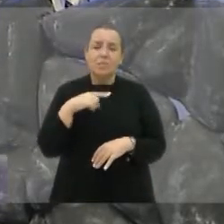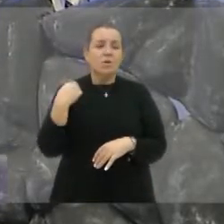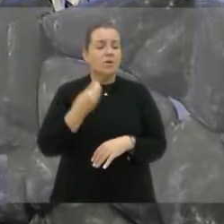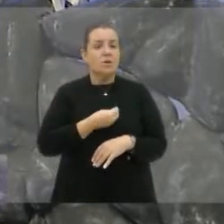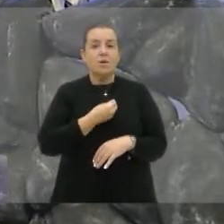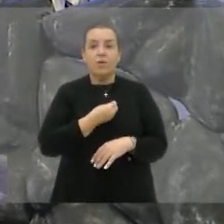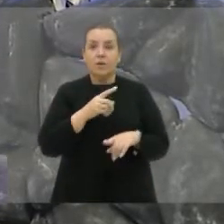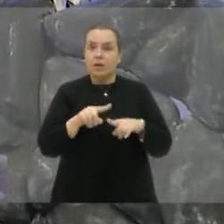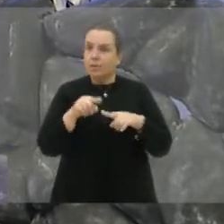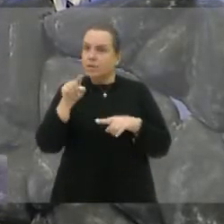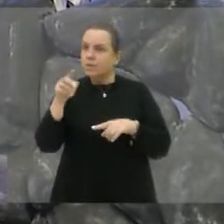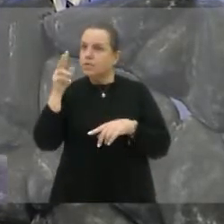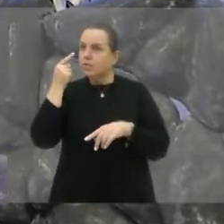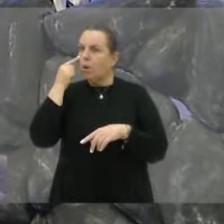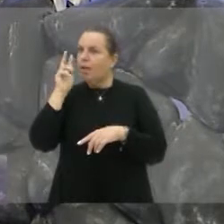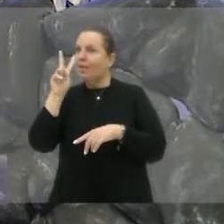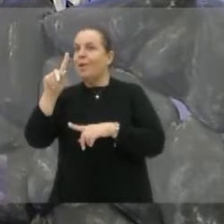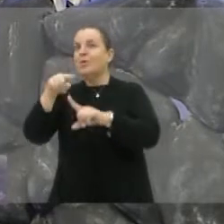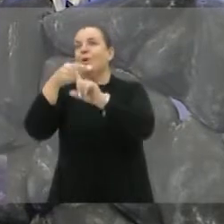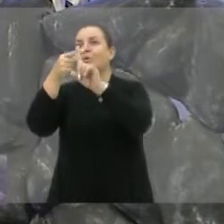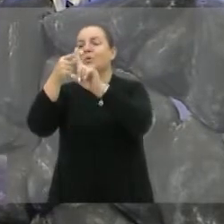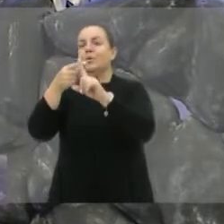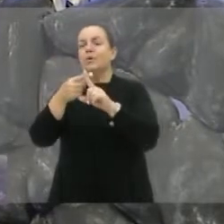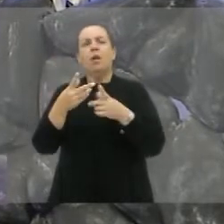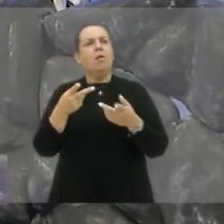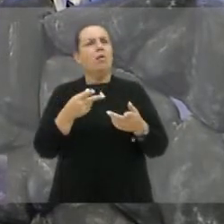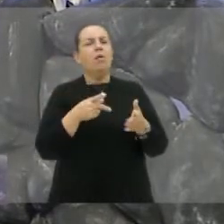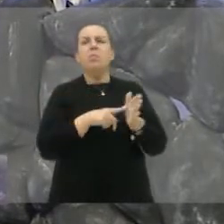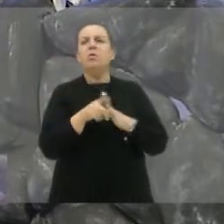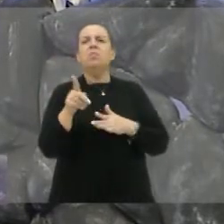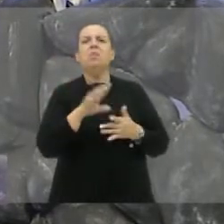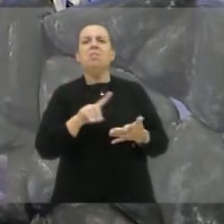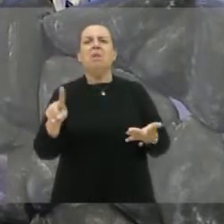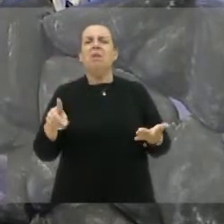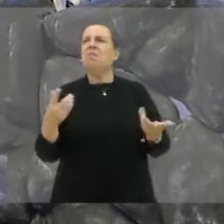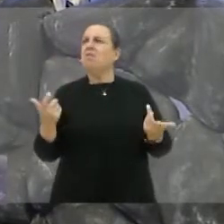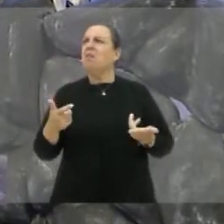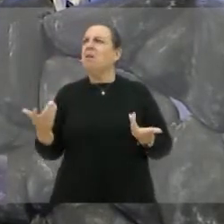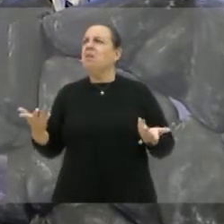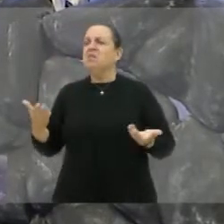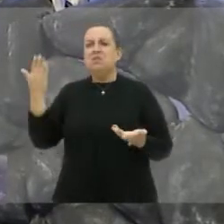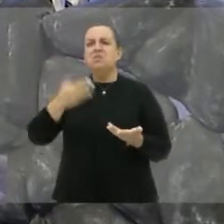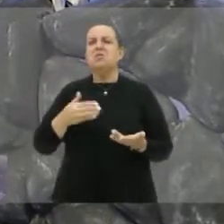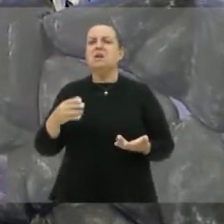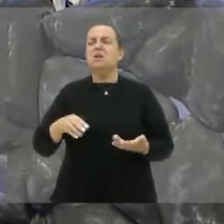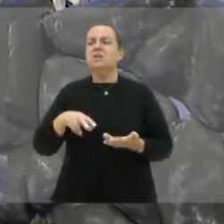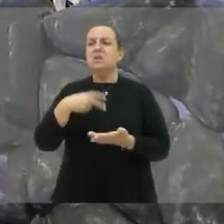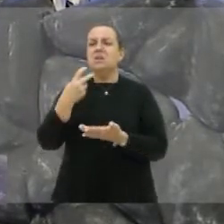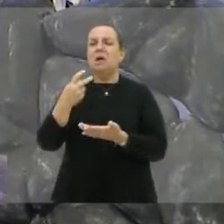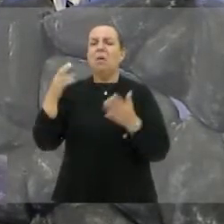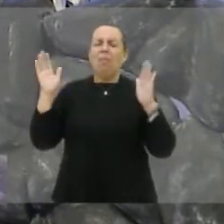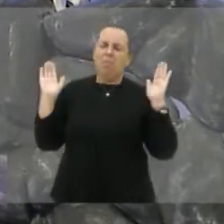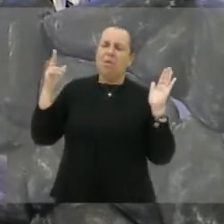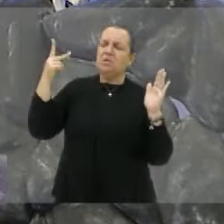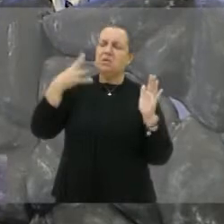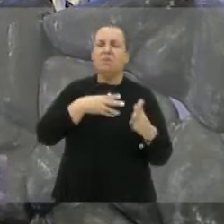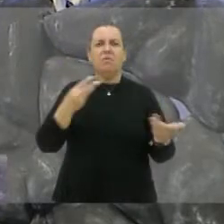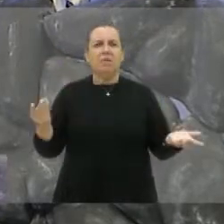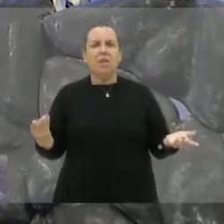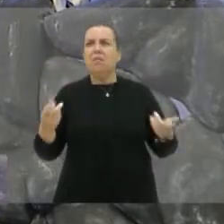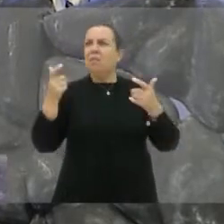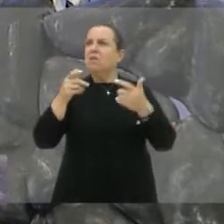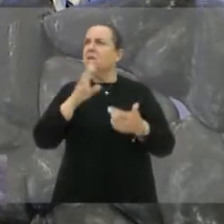se você olhar para a cruz, muitos vão perguntar: onde estava Deus diante da morte de seu filho? Onde estava